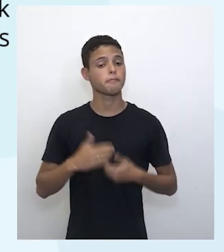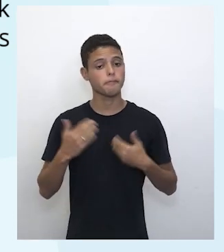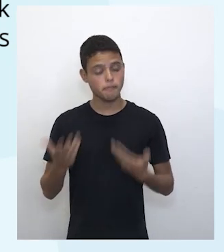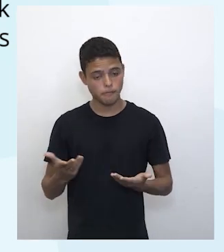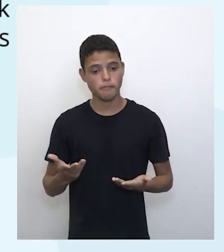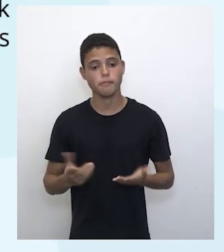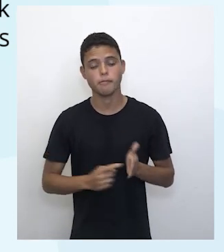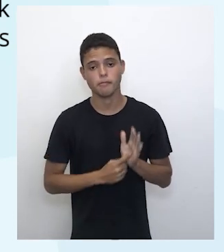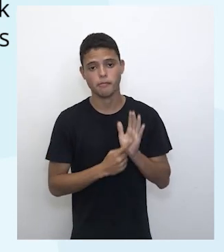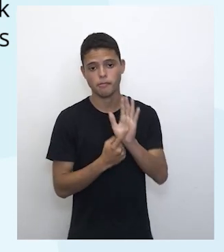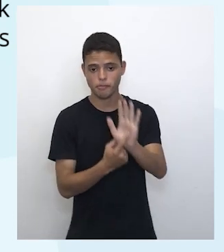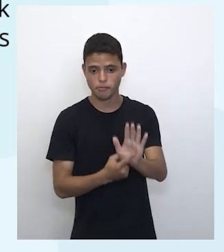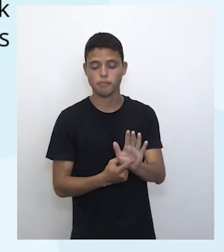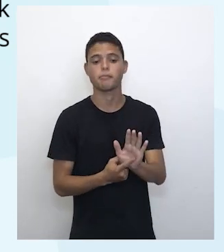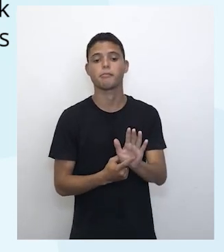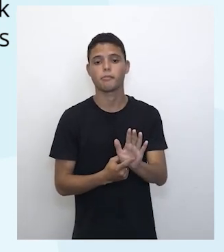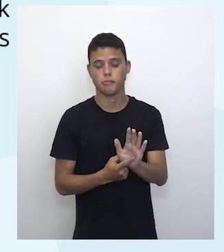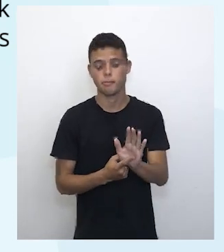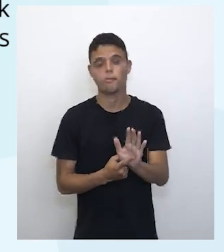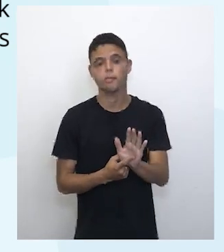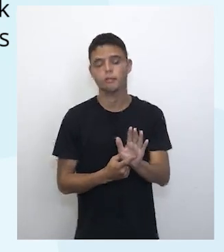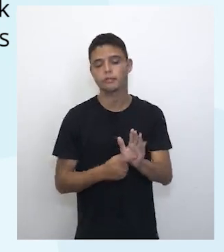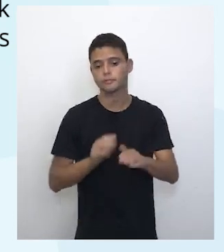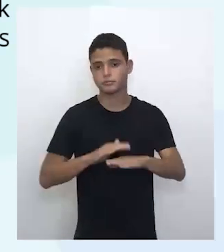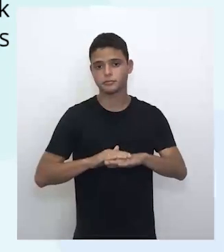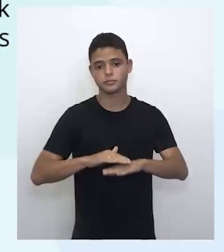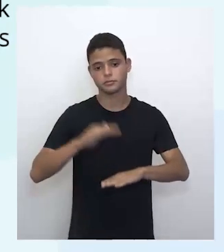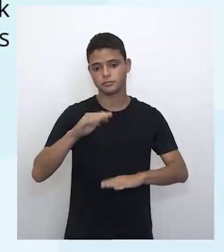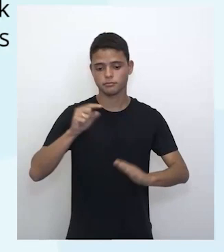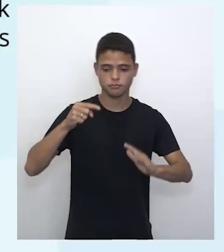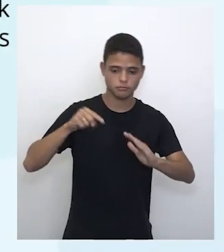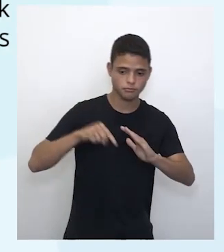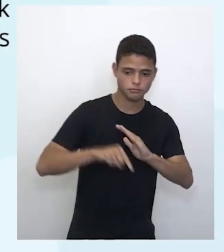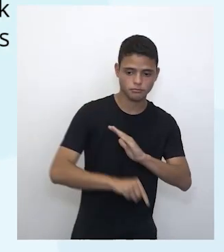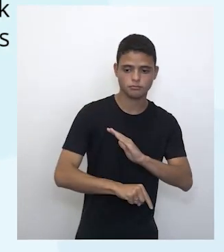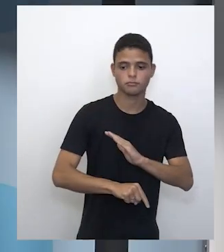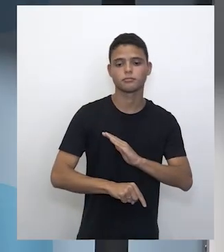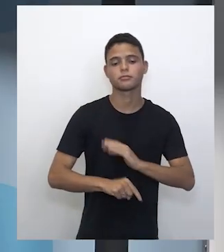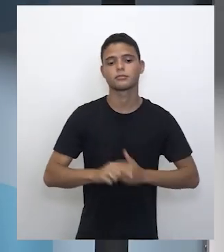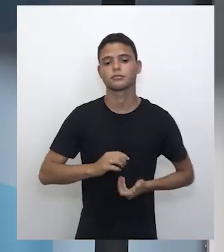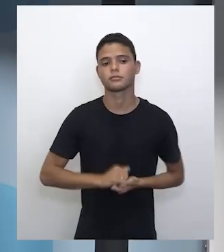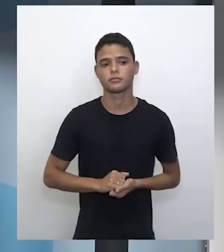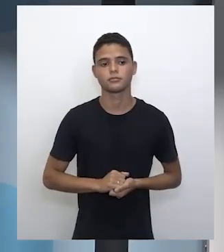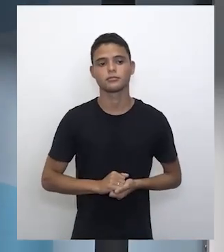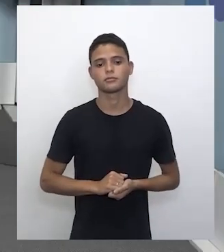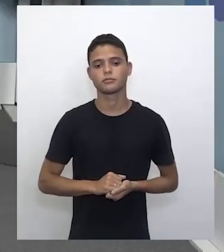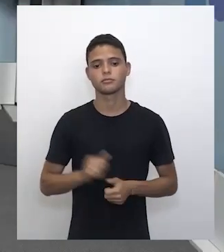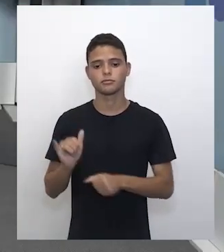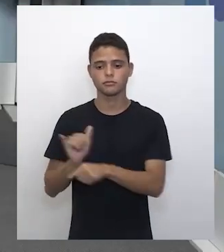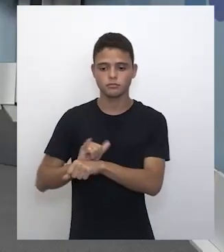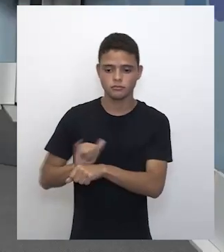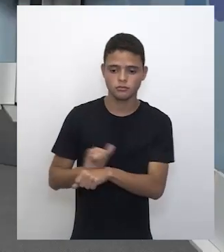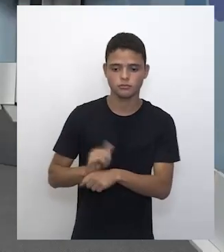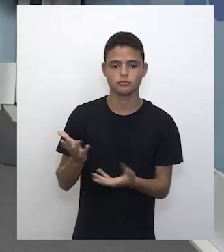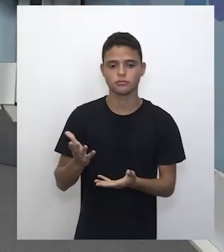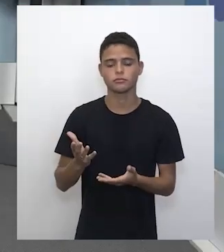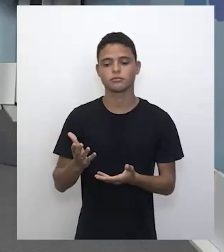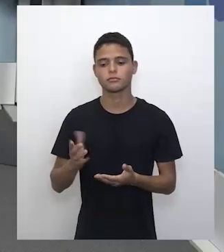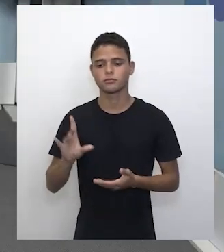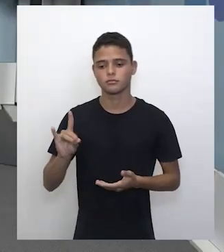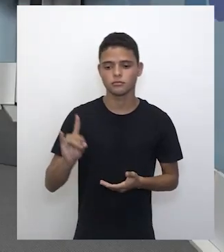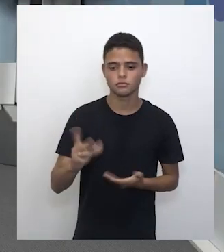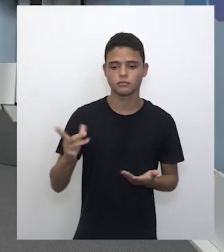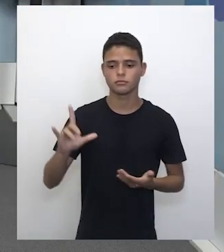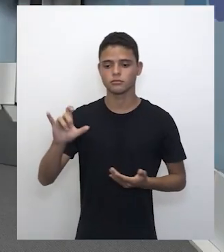vai apresentando mais e já está colocando mais. Aprofundando já está dando uma argumentada ali, né? O YouTube, Twitter, Facebook,